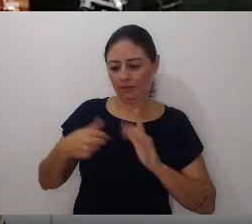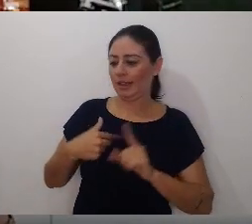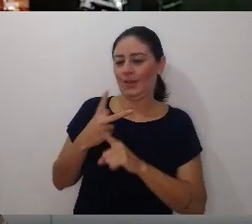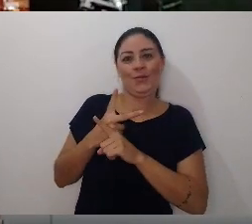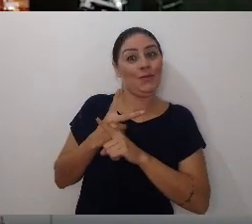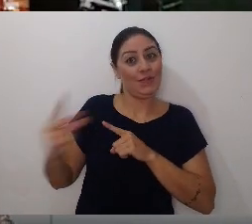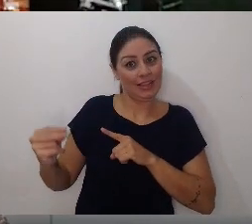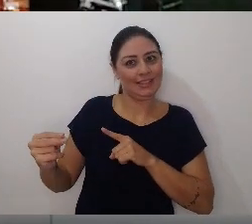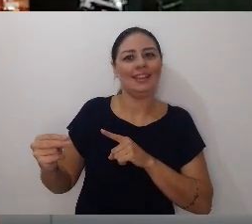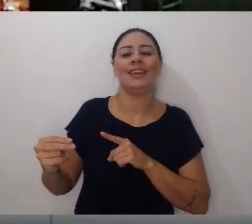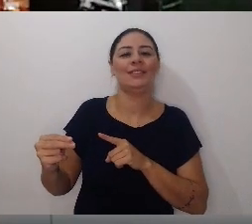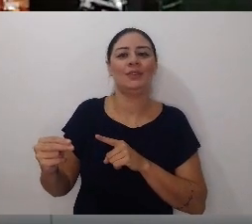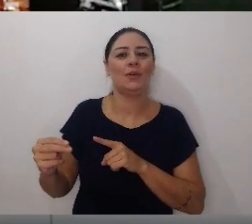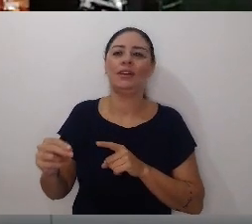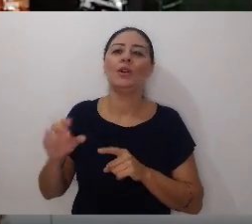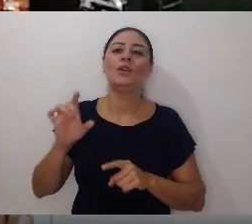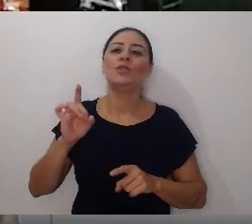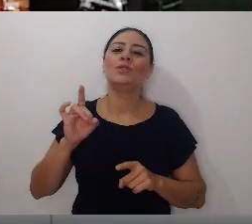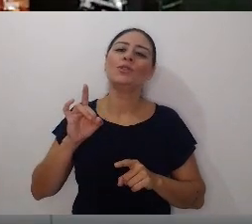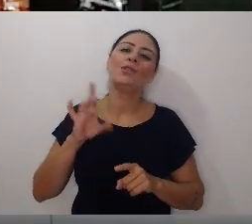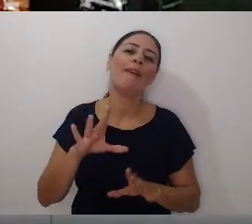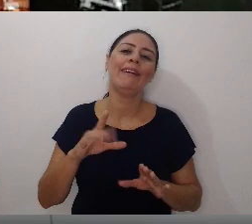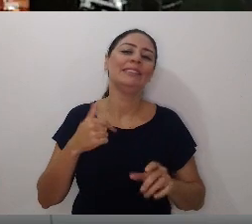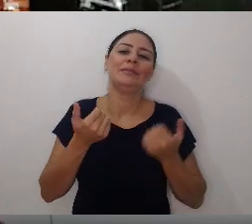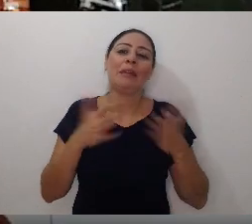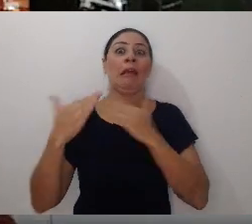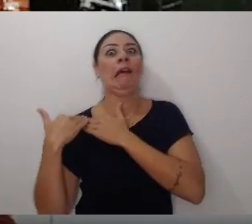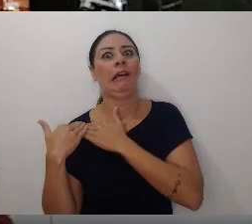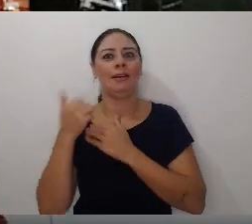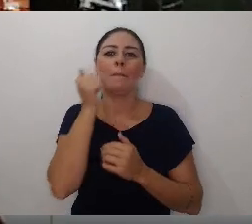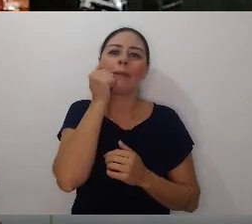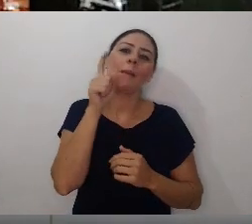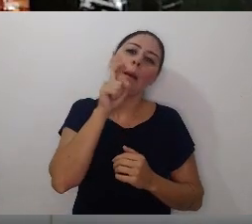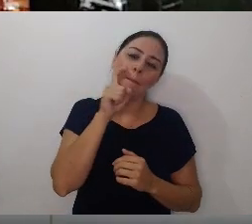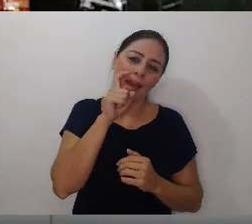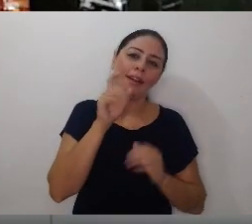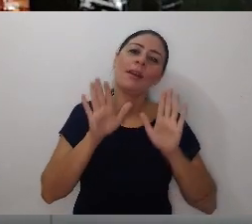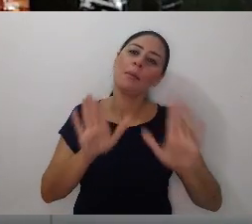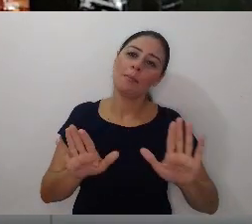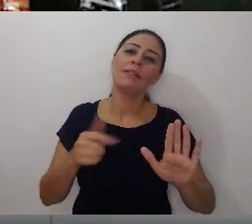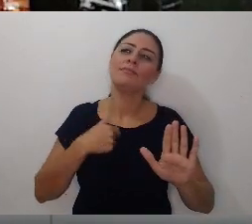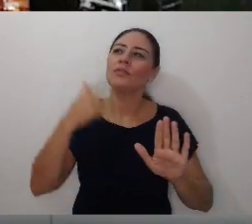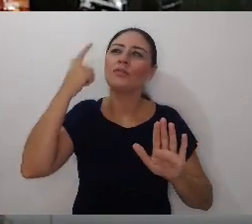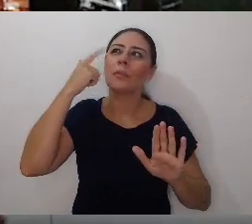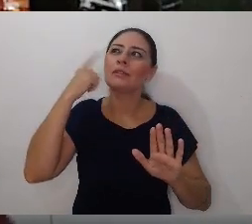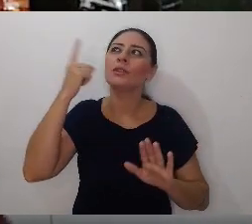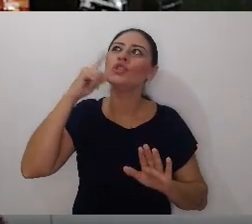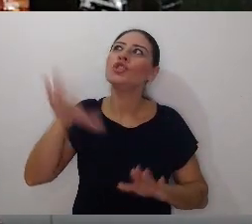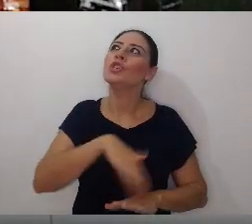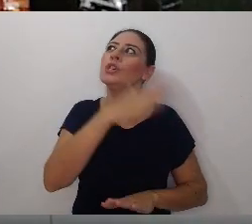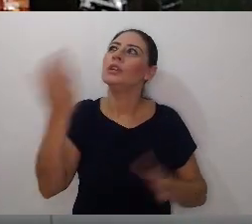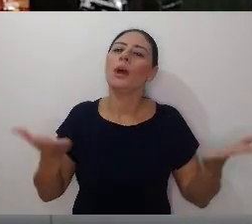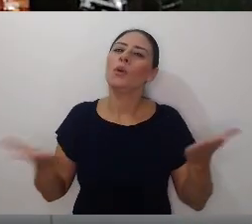trazem uma sensação, eu estou vencendo, eu não só quero carregar as mães, os pais, mas sabe, no